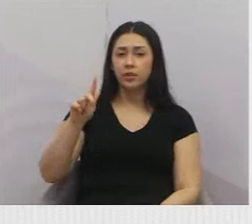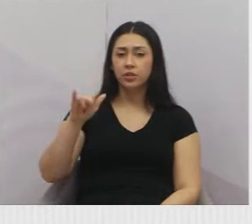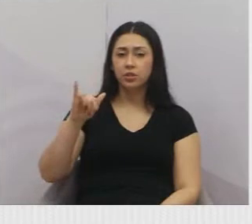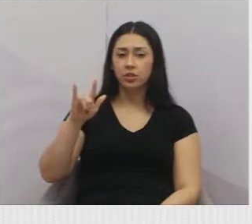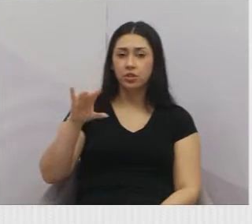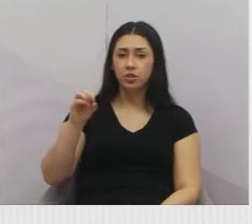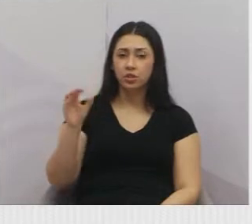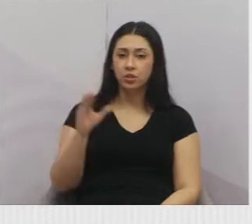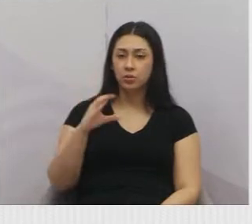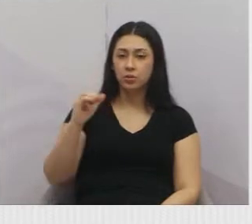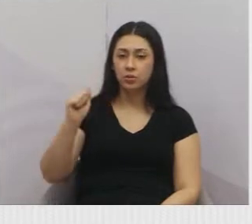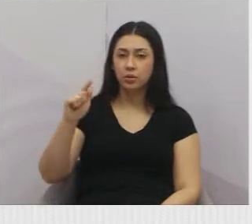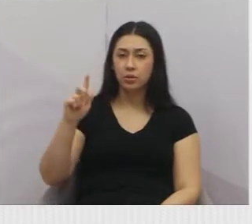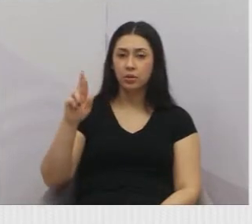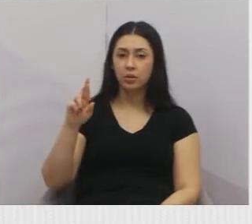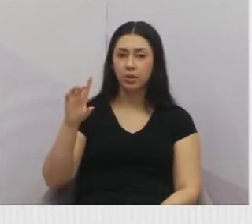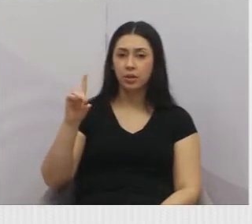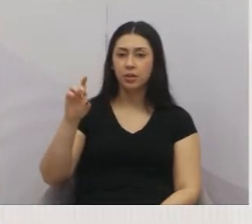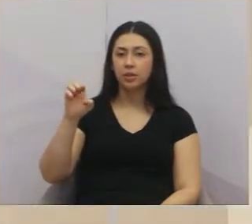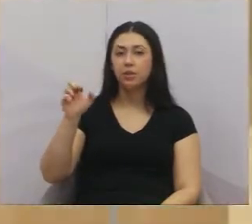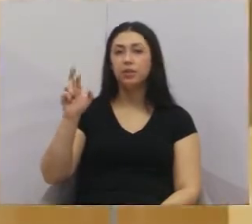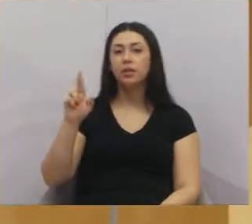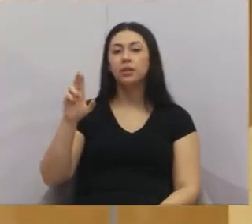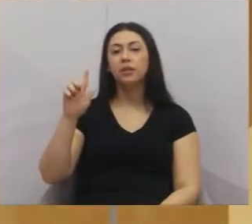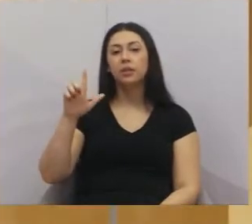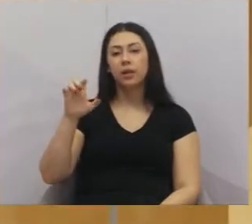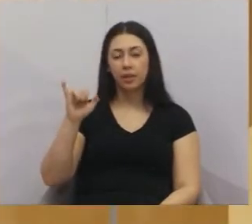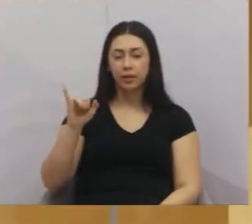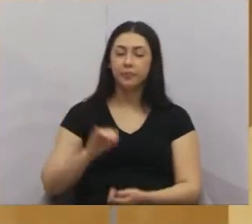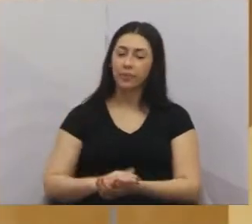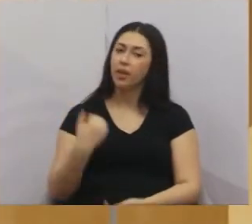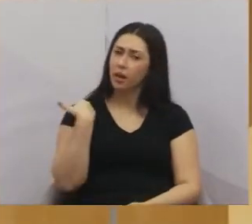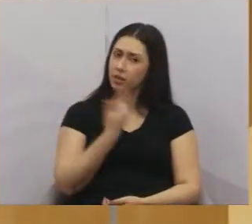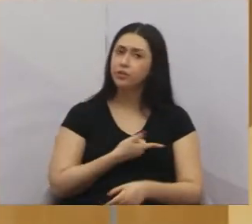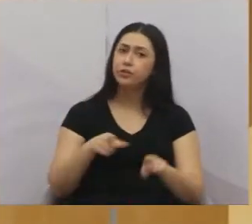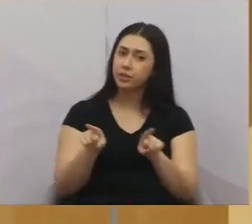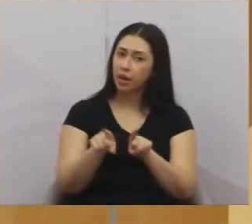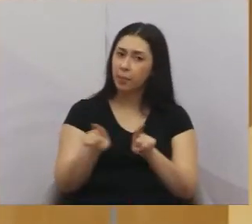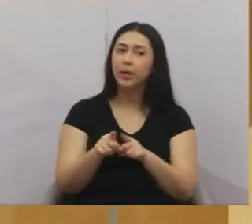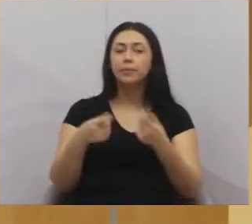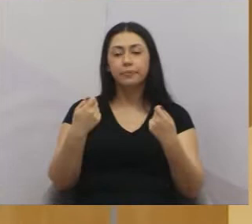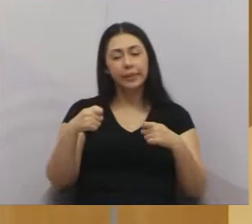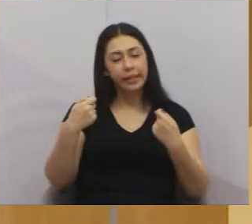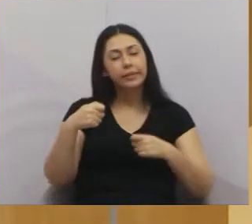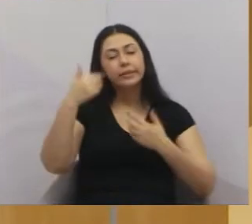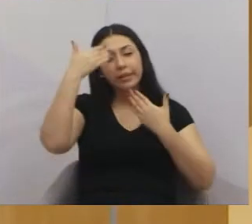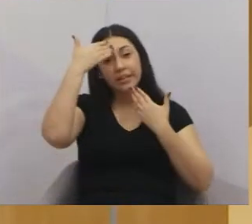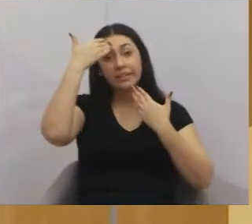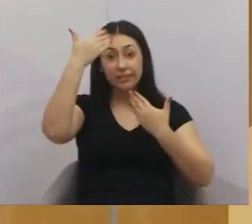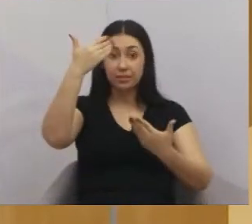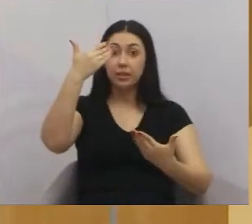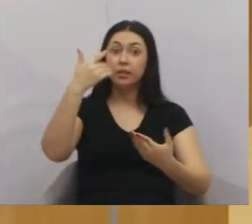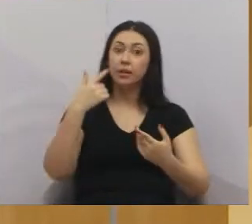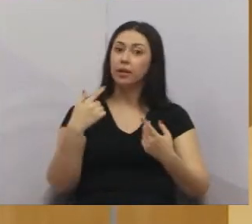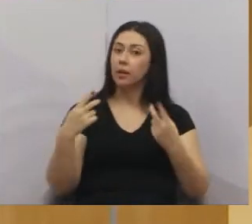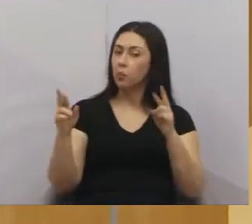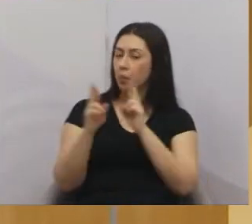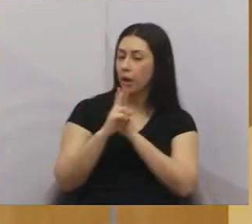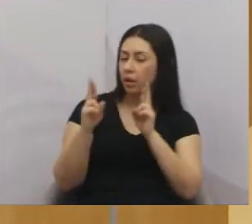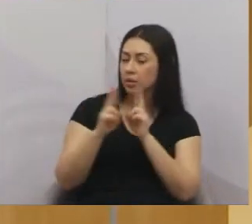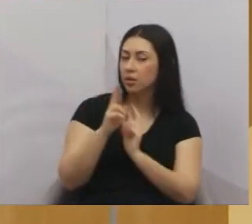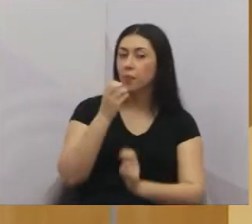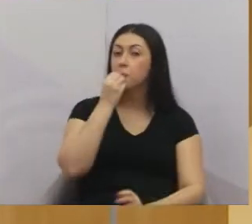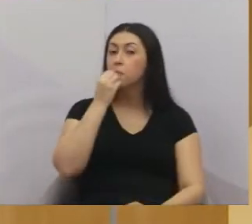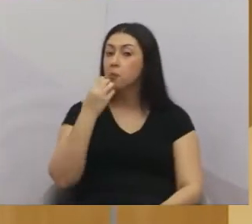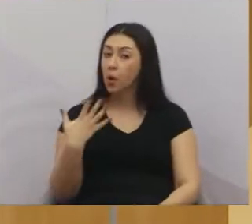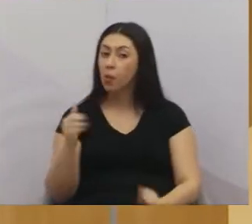então eu agradeço o SAI. Acho que agradecer também faz parte de uma boa relação que nós temos que ter com